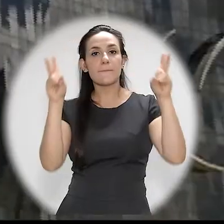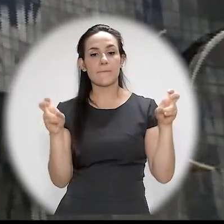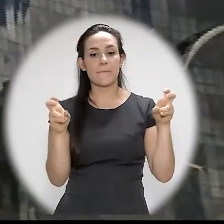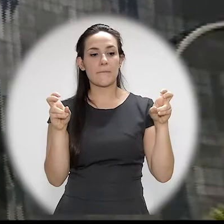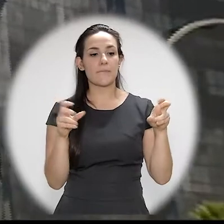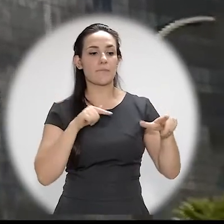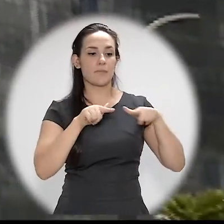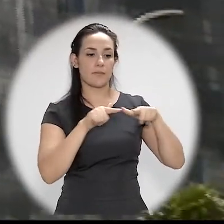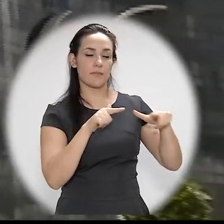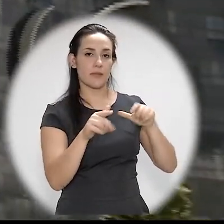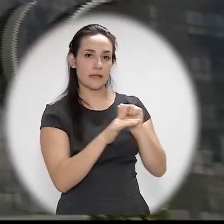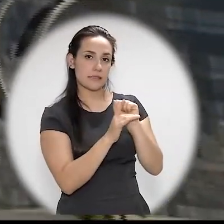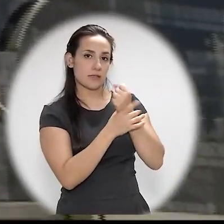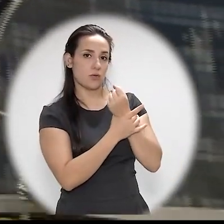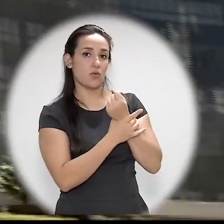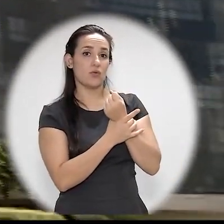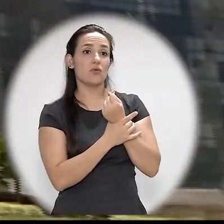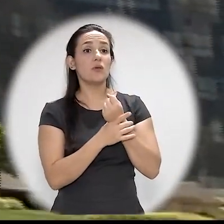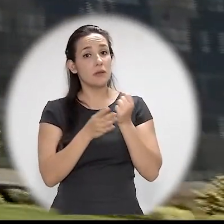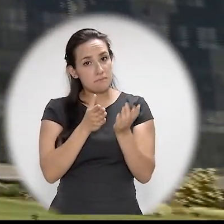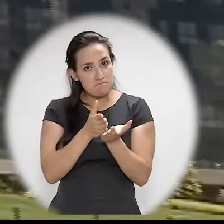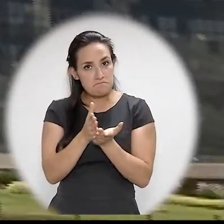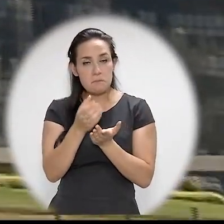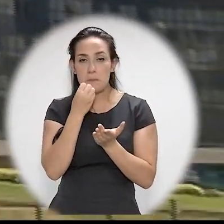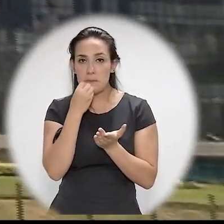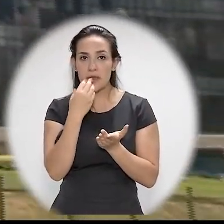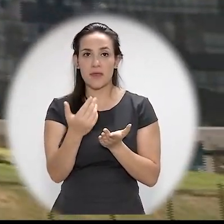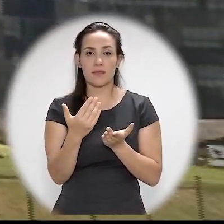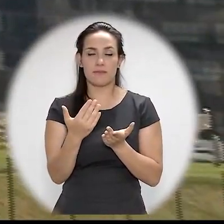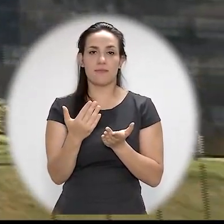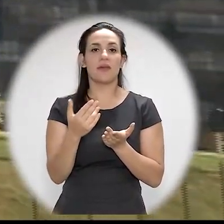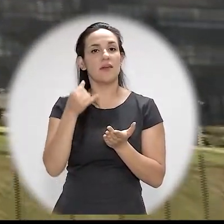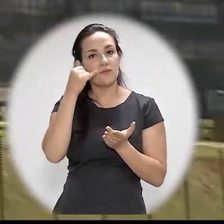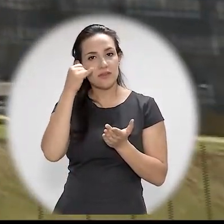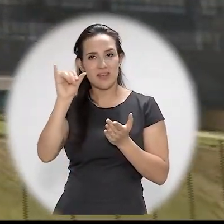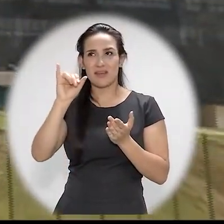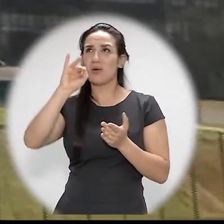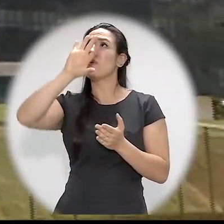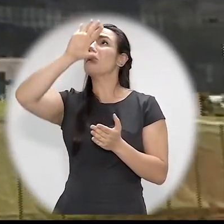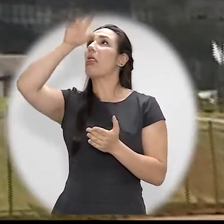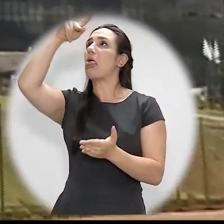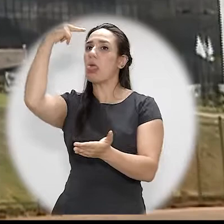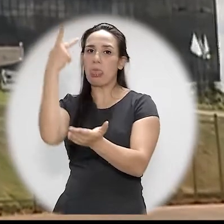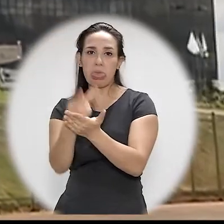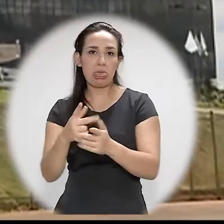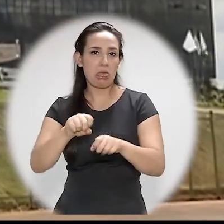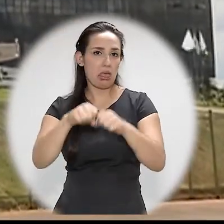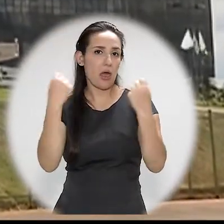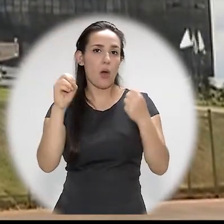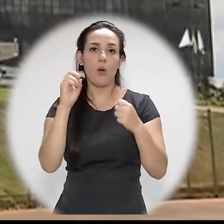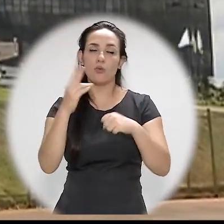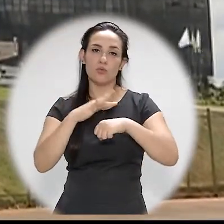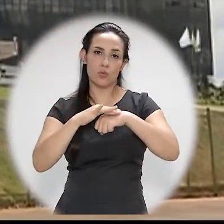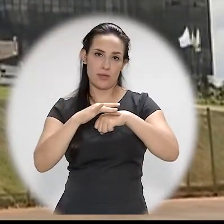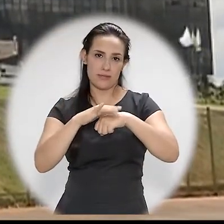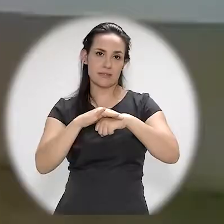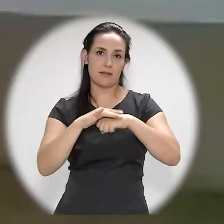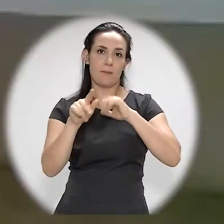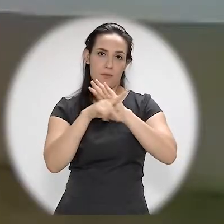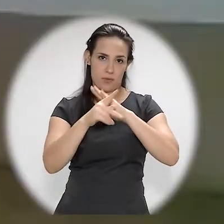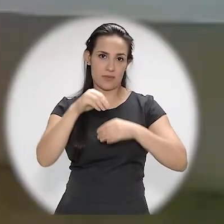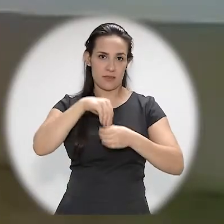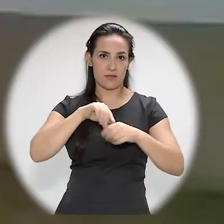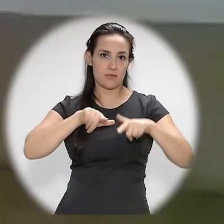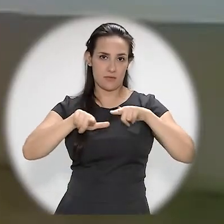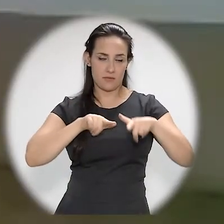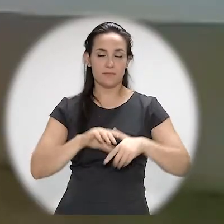a construção do trabalho seguro e decente em tempos de crise, com a prevenção de acidentes e de doenças ocupacionais.